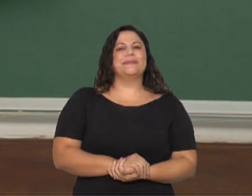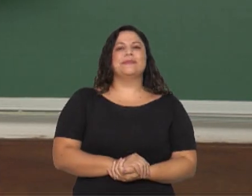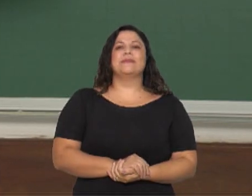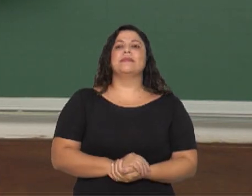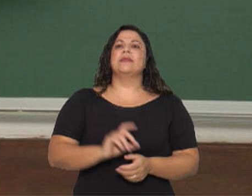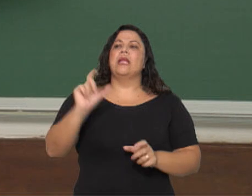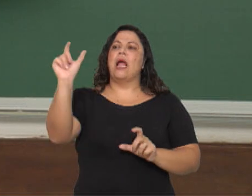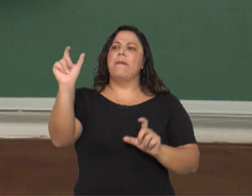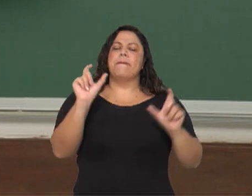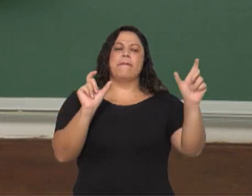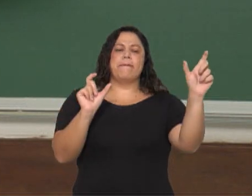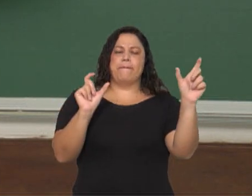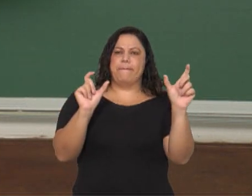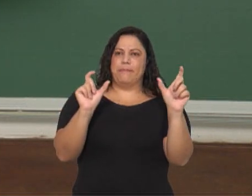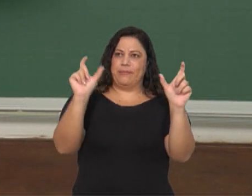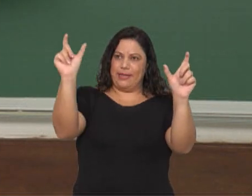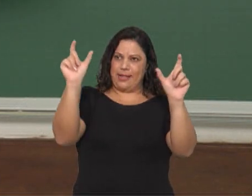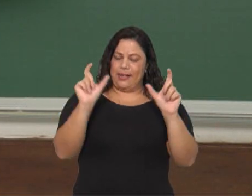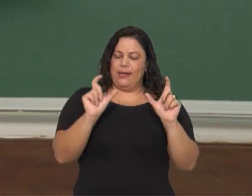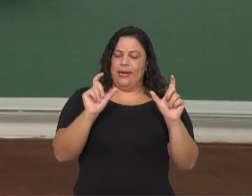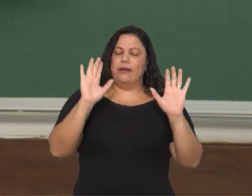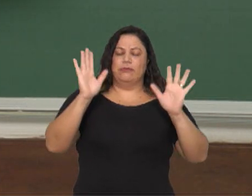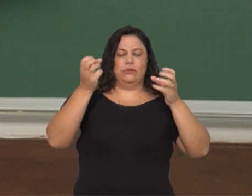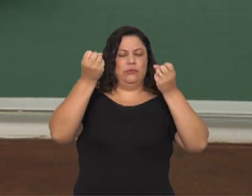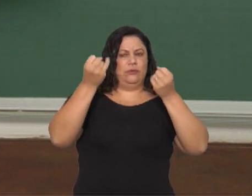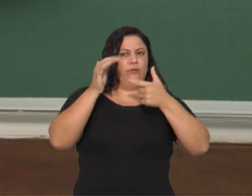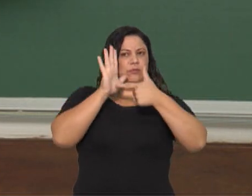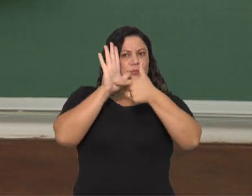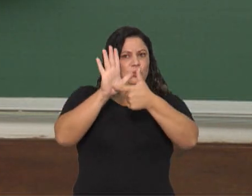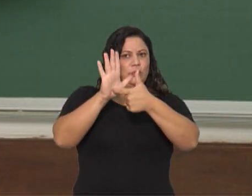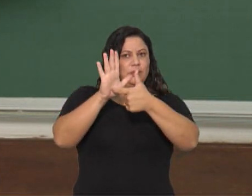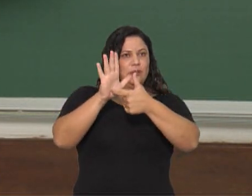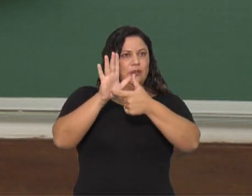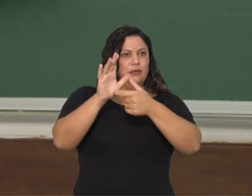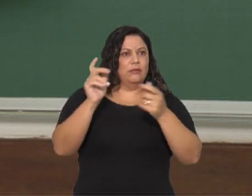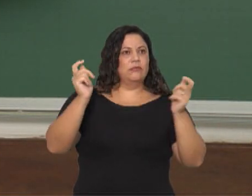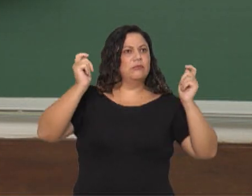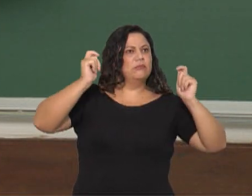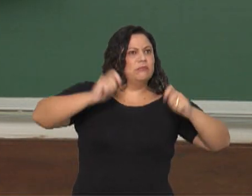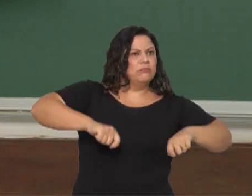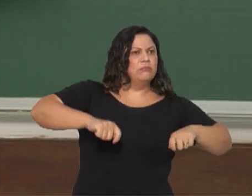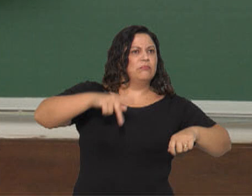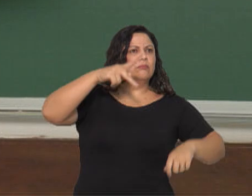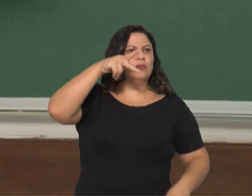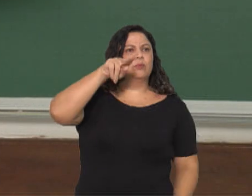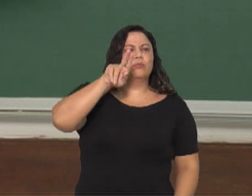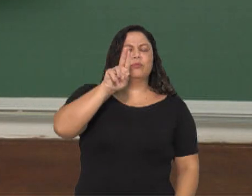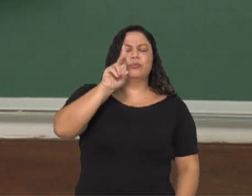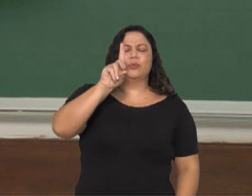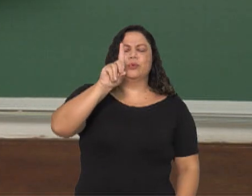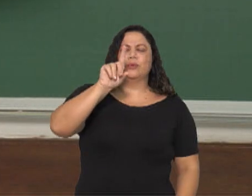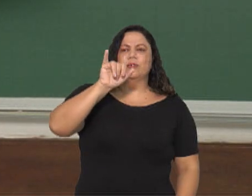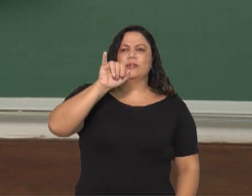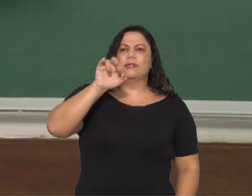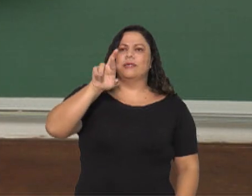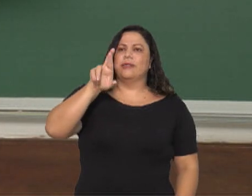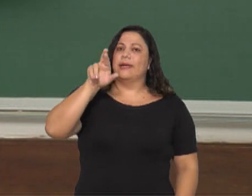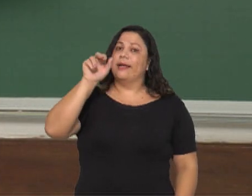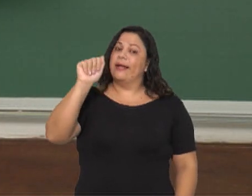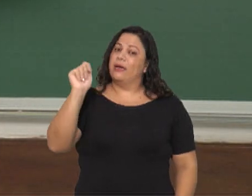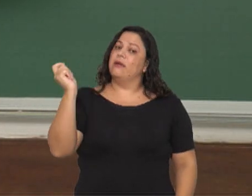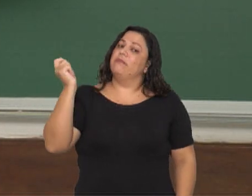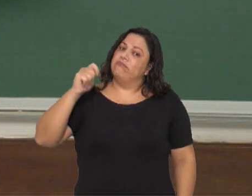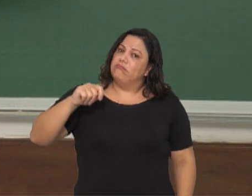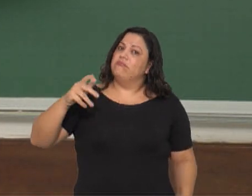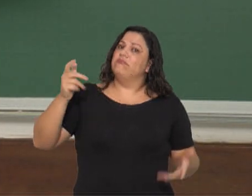Palavras que vamos aí antecipar um pouquinho, de acordo? Pudiera, uma condição improvável,